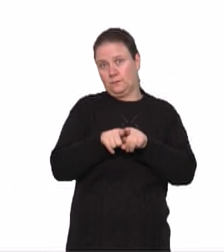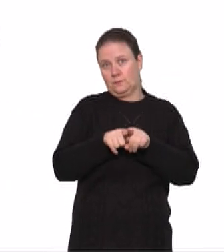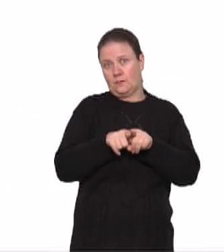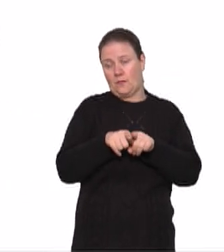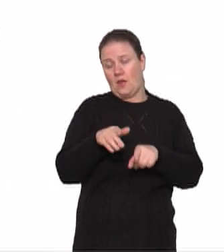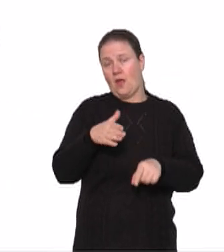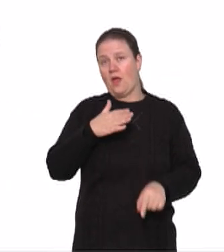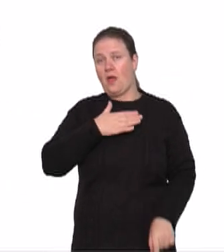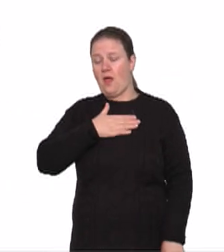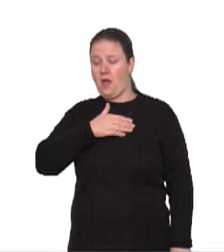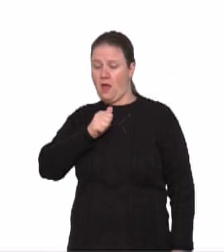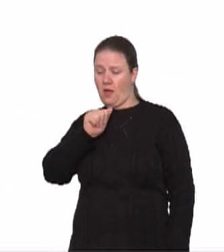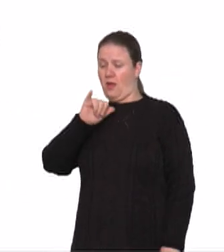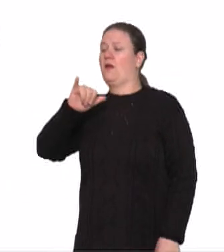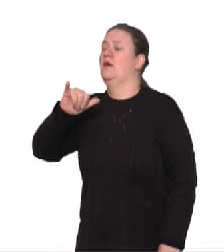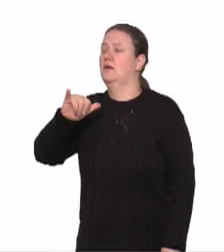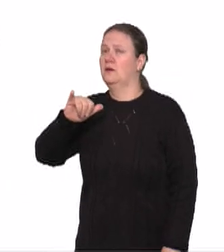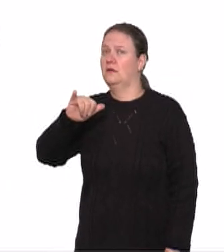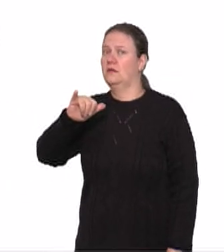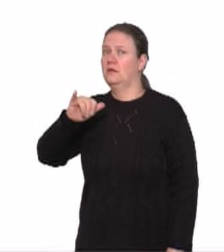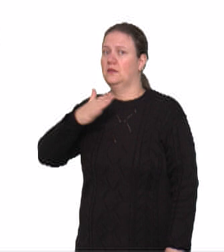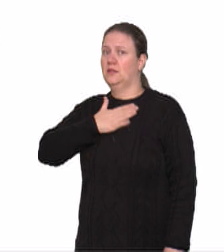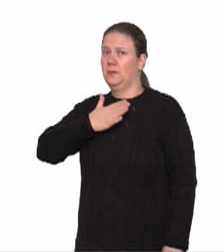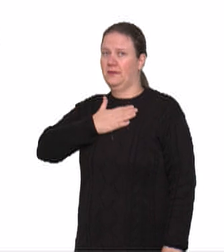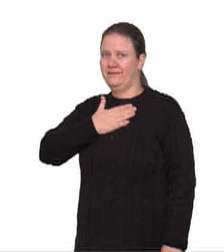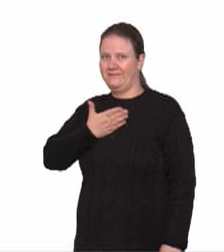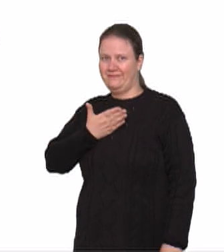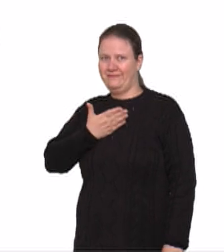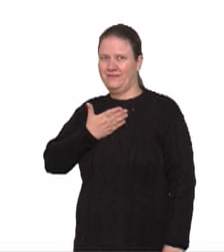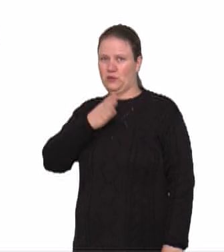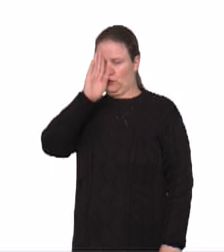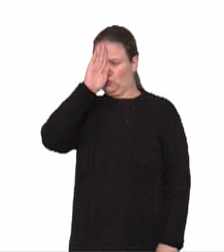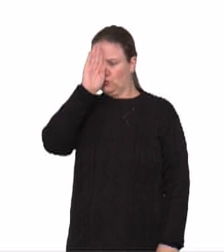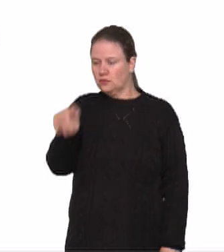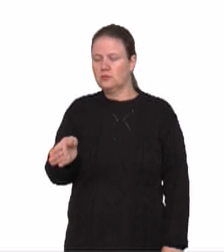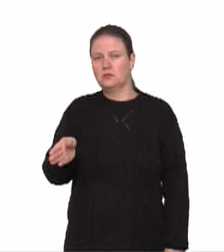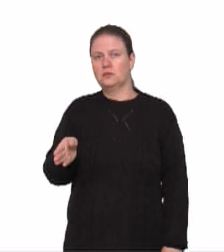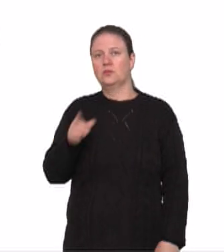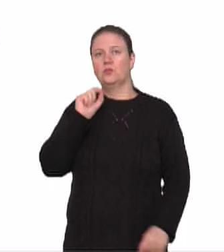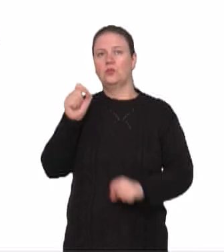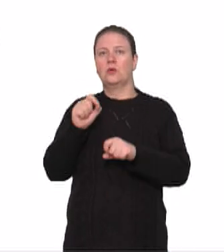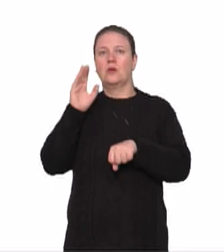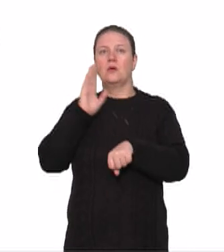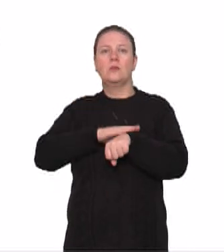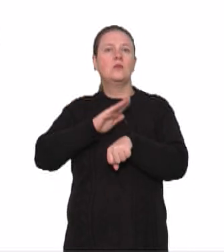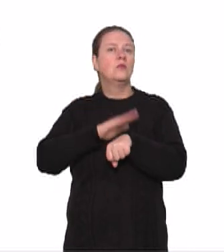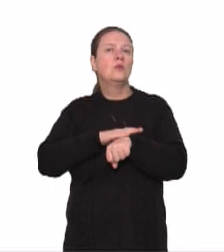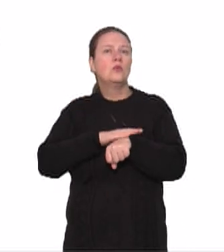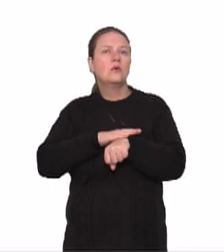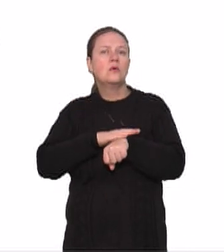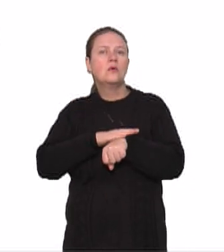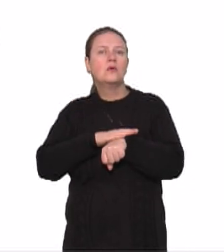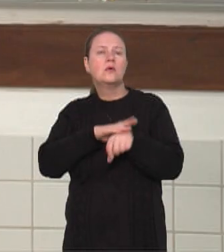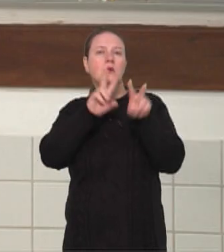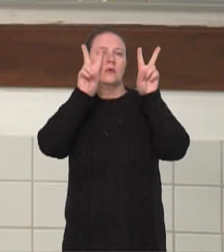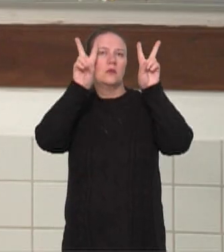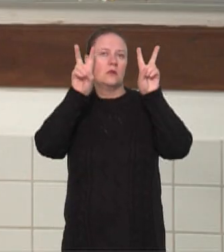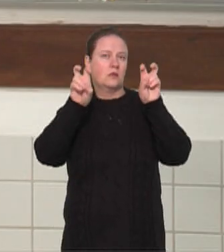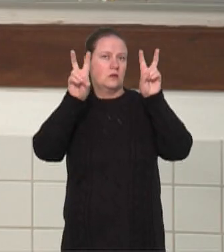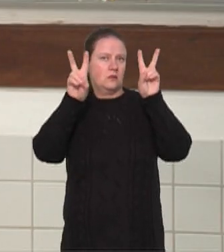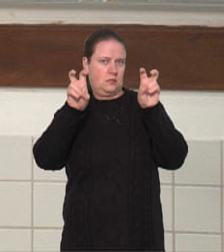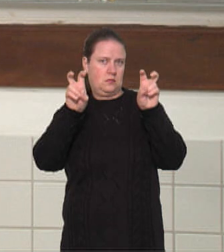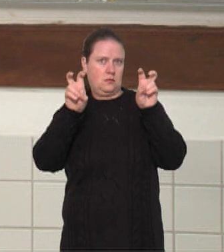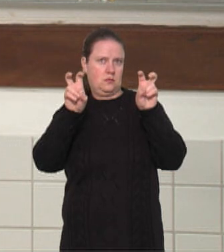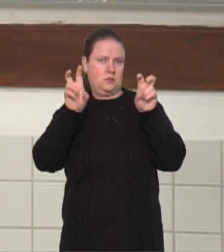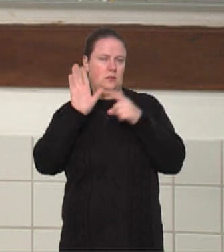mim, representa um discurso direto. Né? Então, a gente, inclusive, usou o quê? A marcação da pontuação das aspas. Entre aspas,